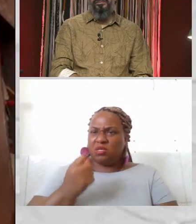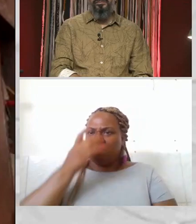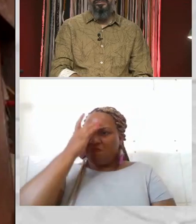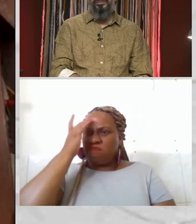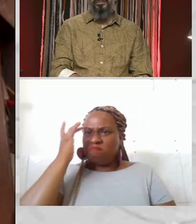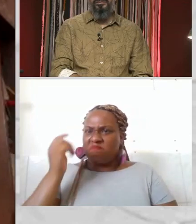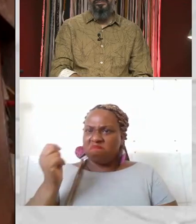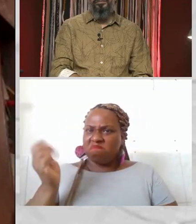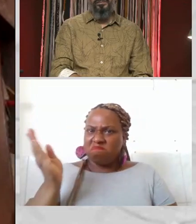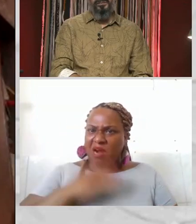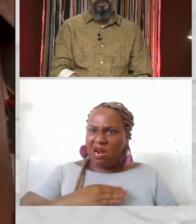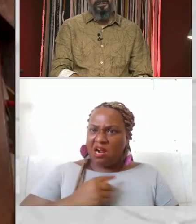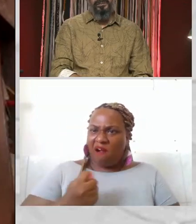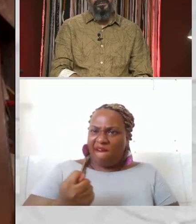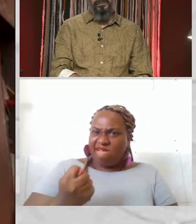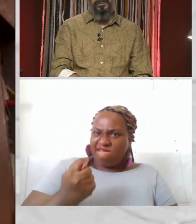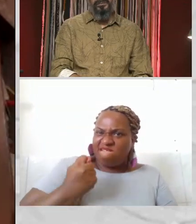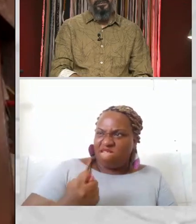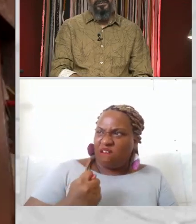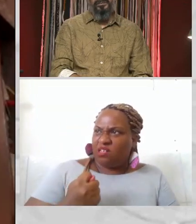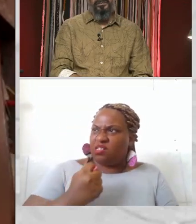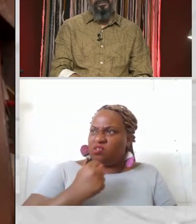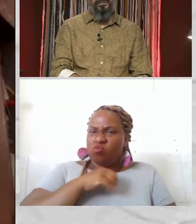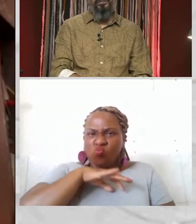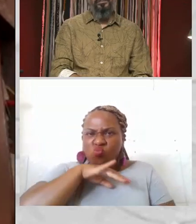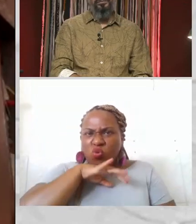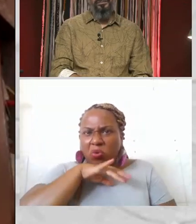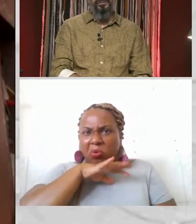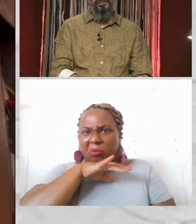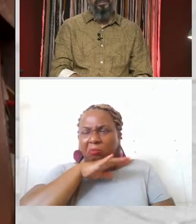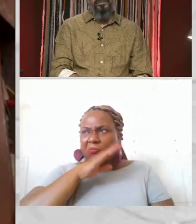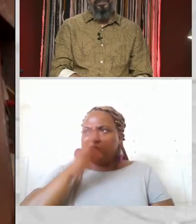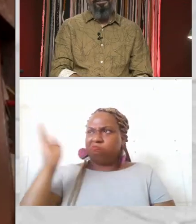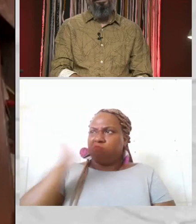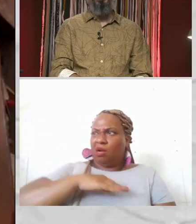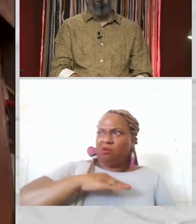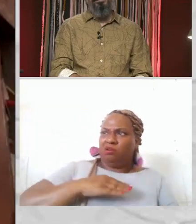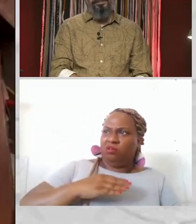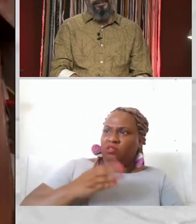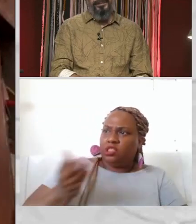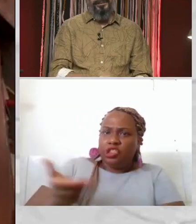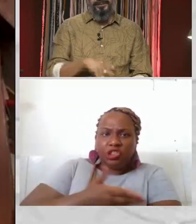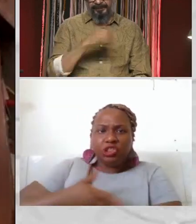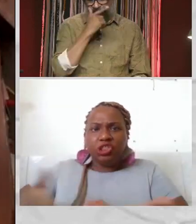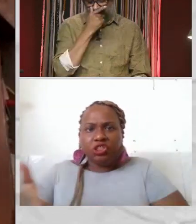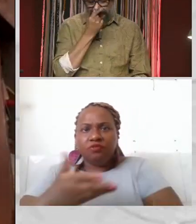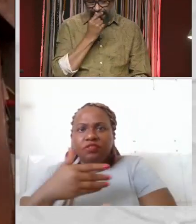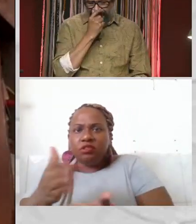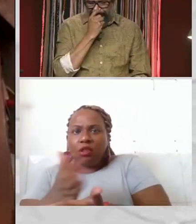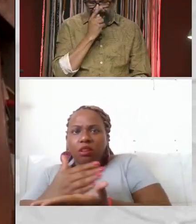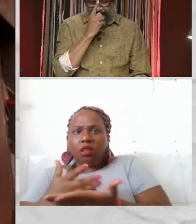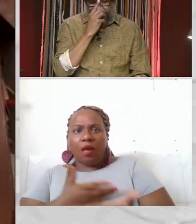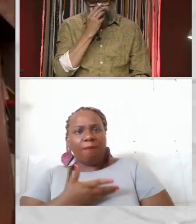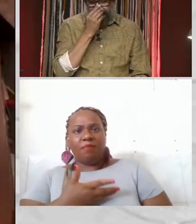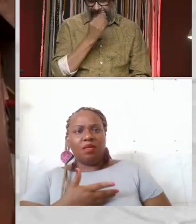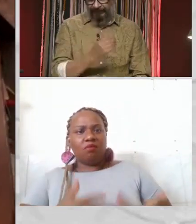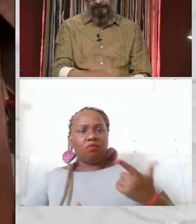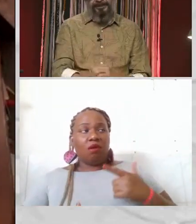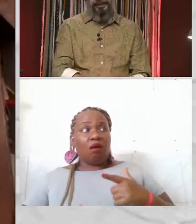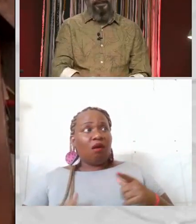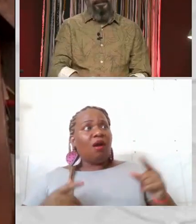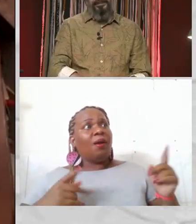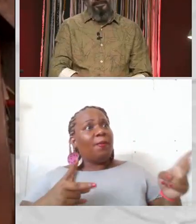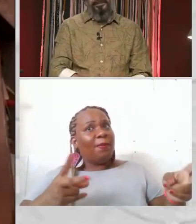ali a coisa só para ela e não conseguiu dividir com seus amigos, parceiros e parceiras. A gente percebeu